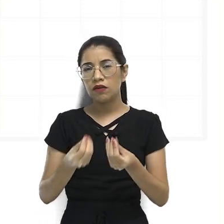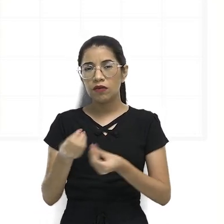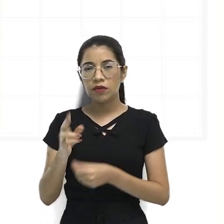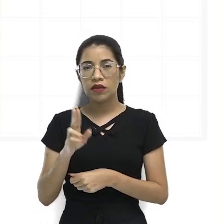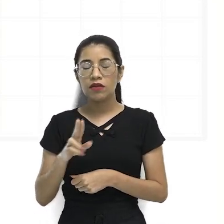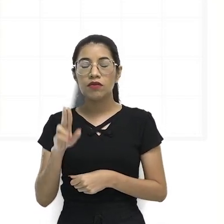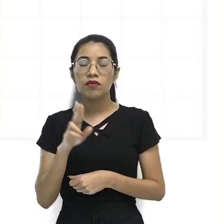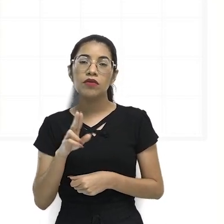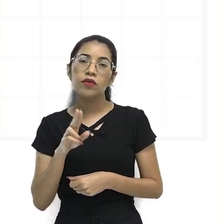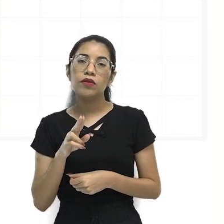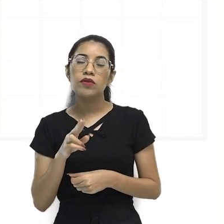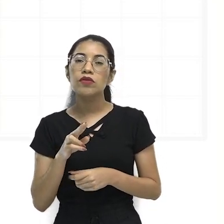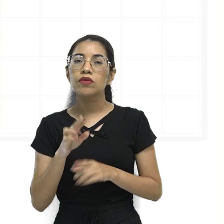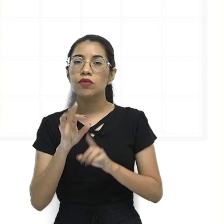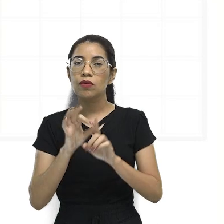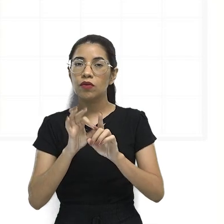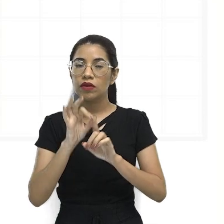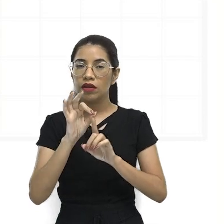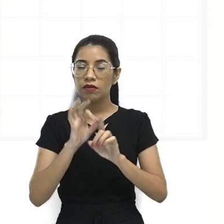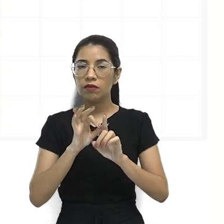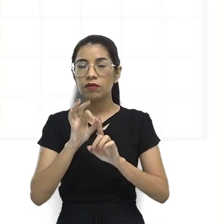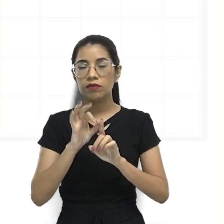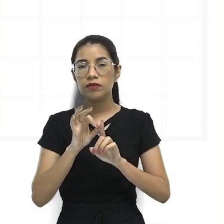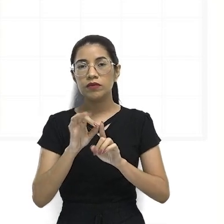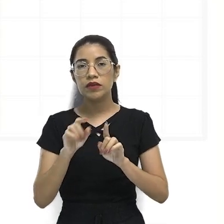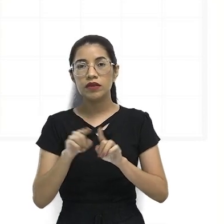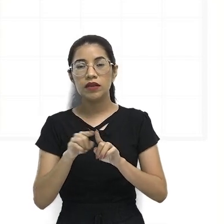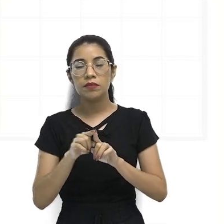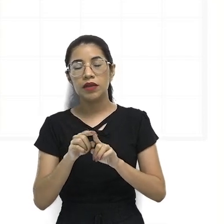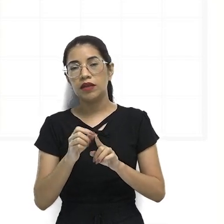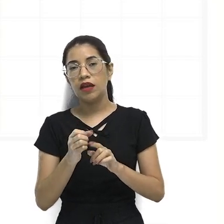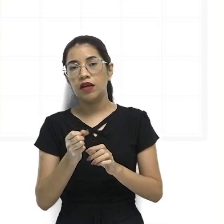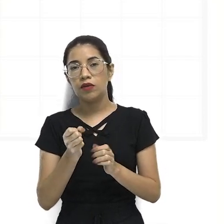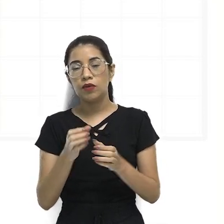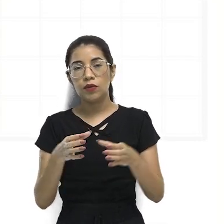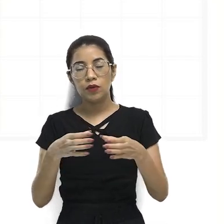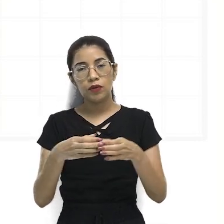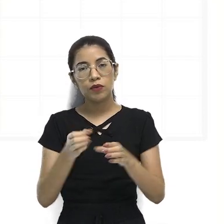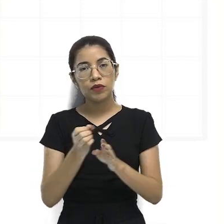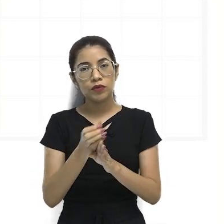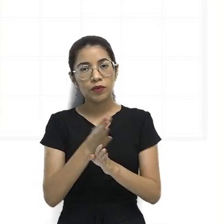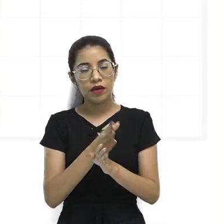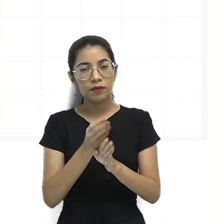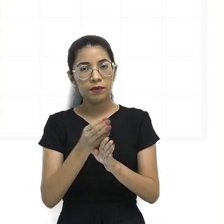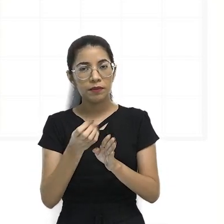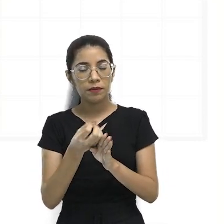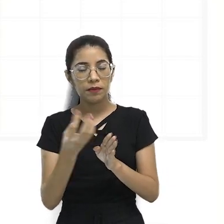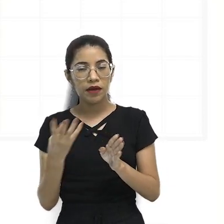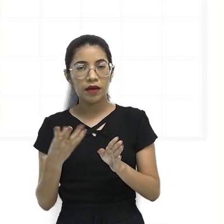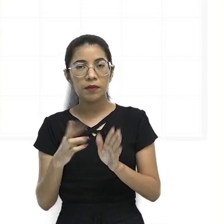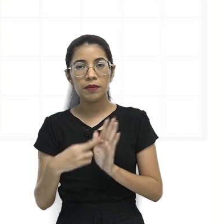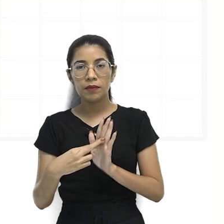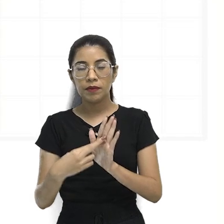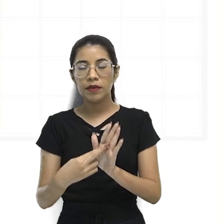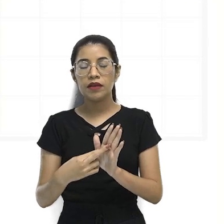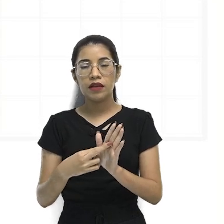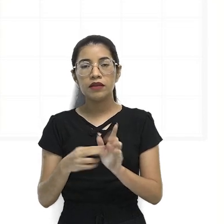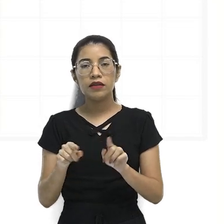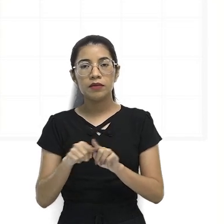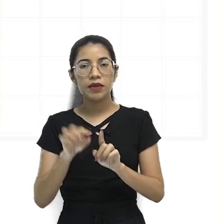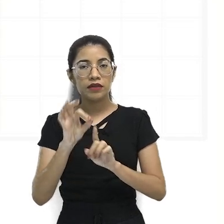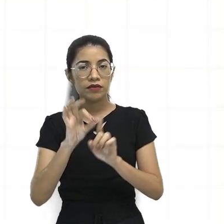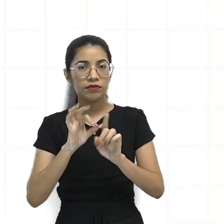usa esse eixo numérico para representar as